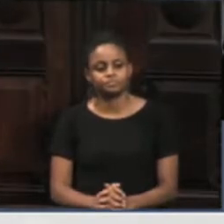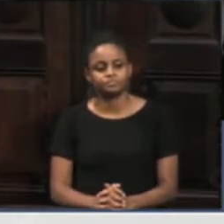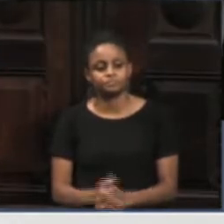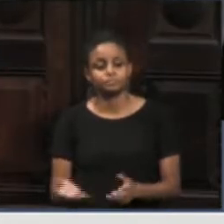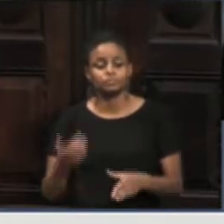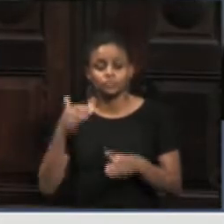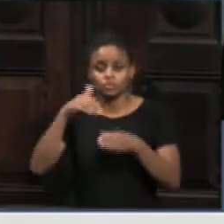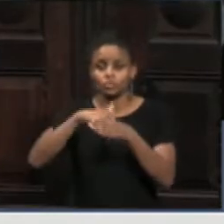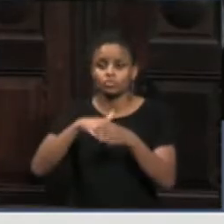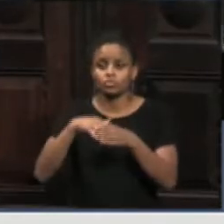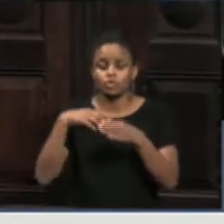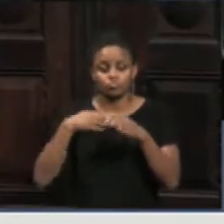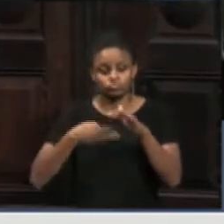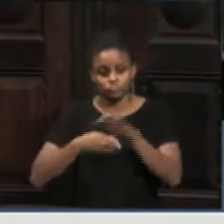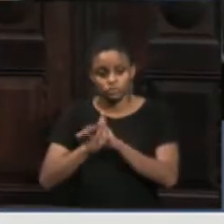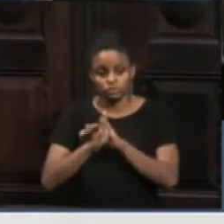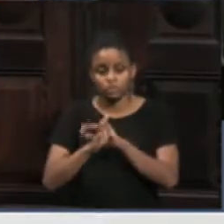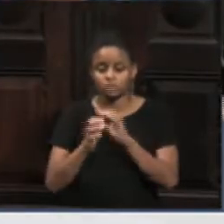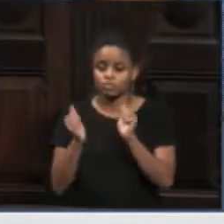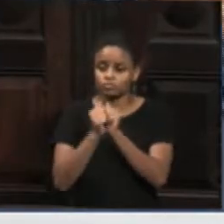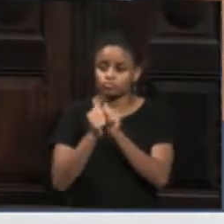Parecer favorável com emenda.